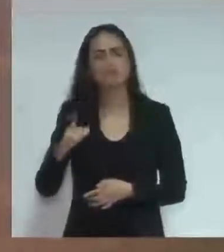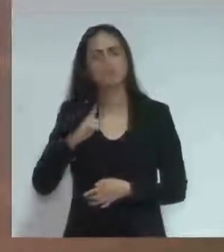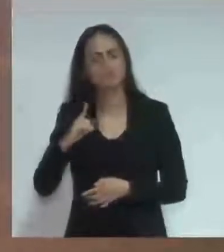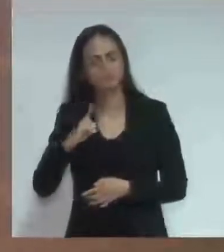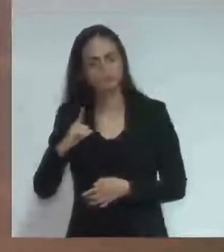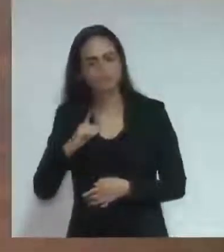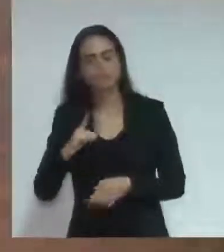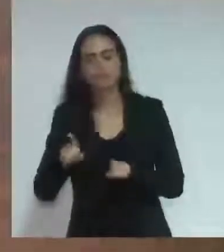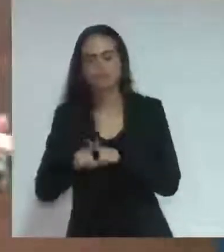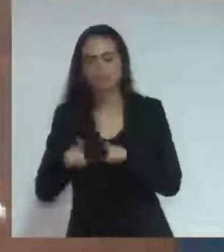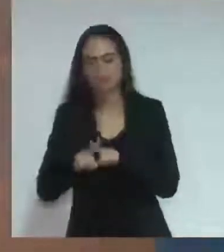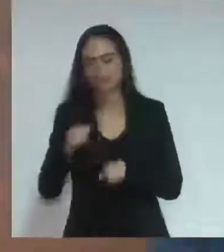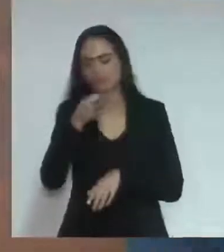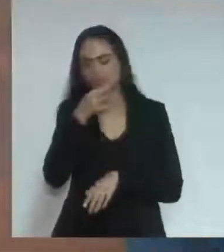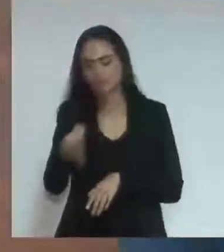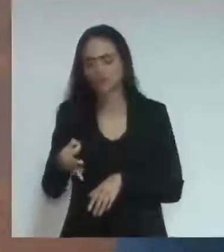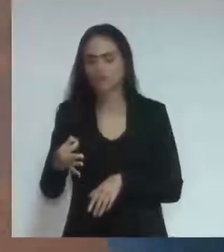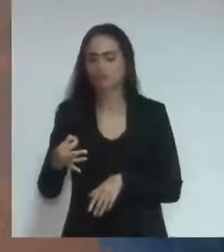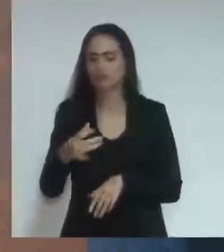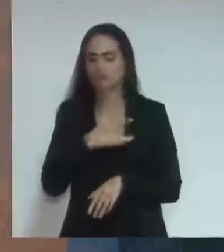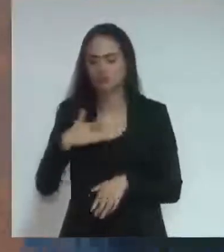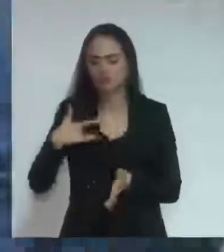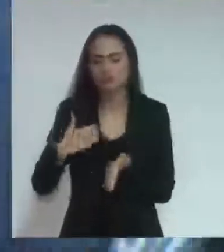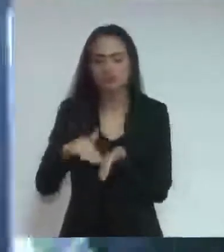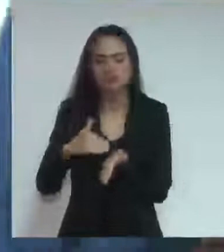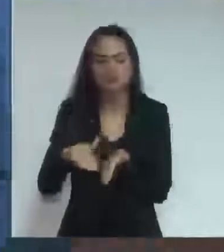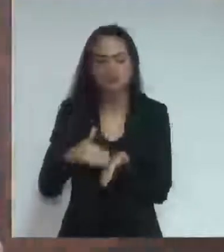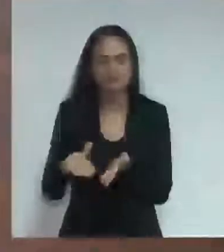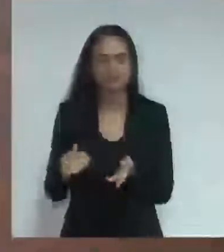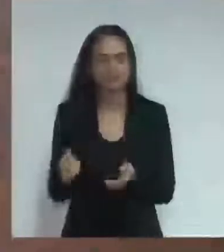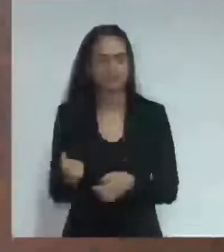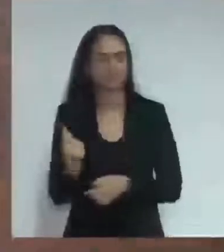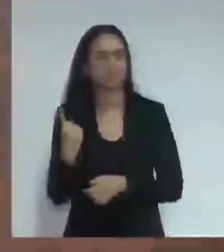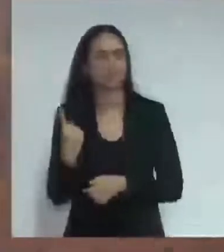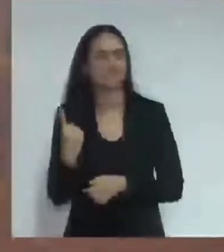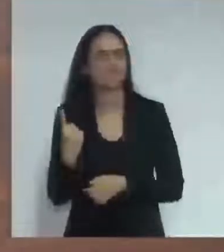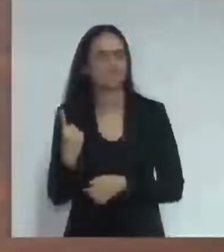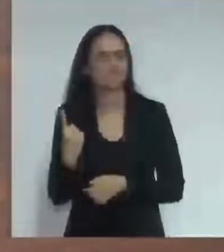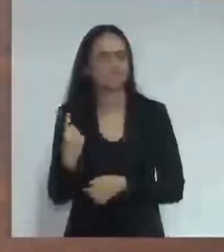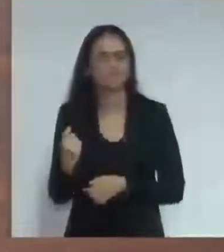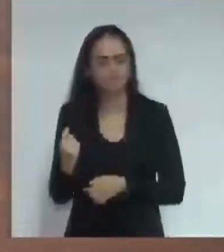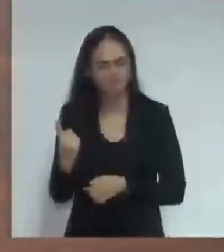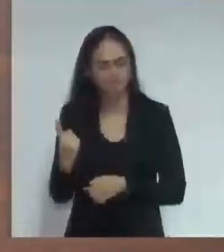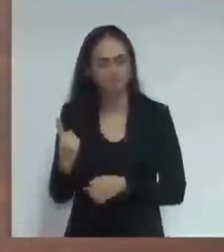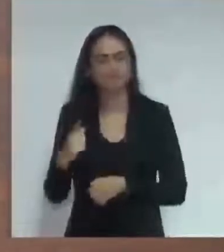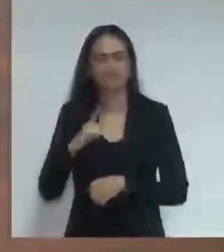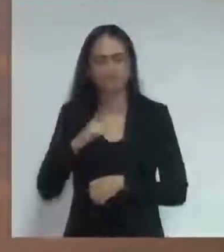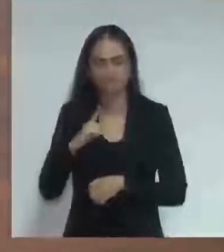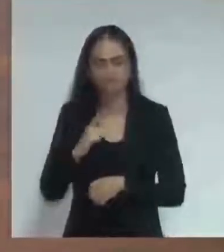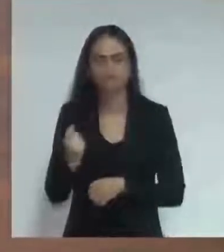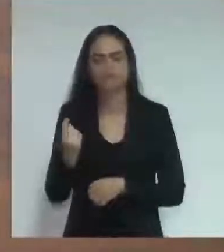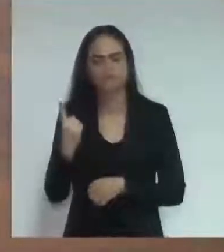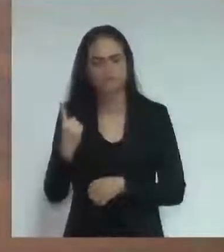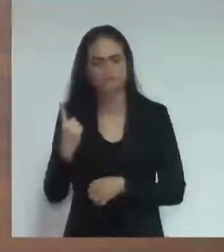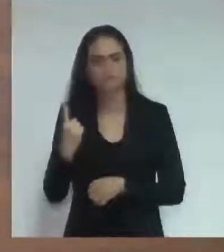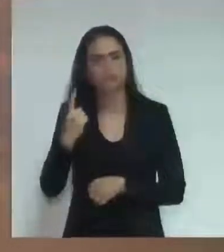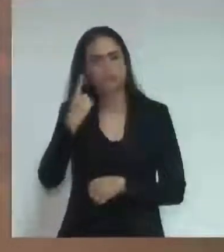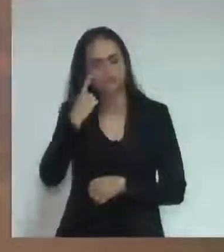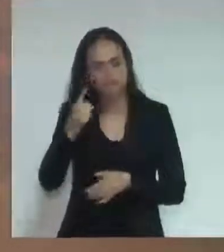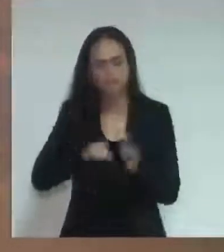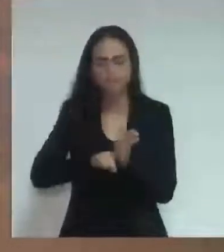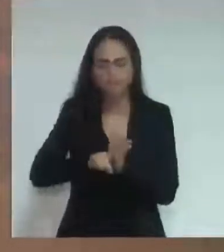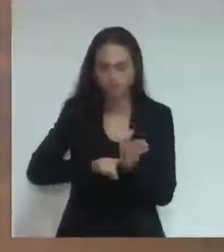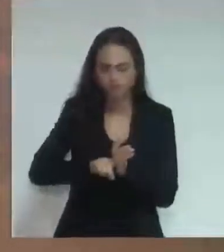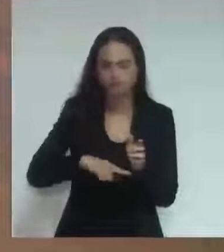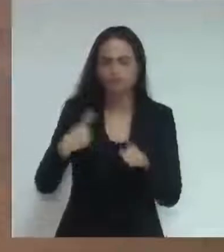Saúde, então parece que tem boi na linha, né? E como parece que tem boi na linha, eu vou olhar o tamanho desse boi, como que esse boi